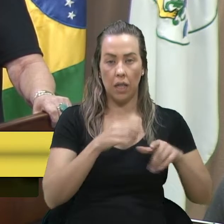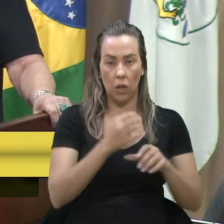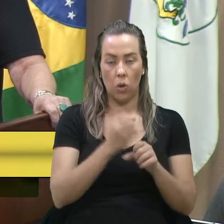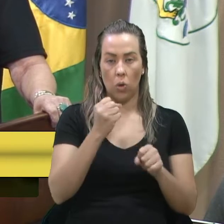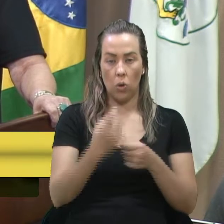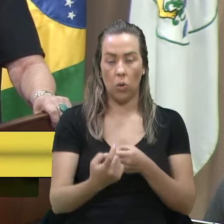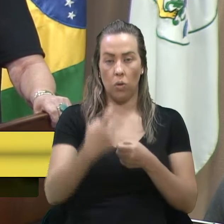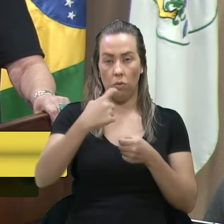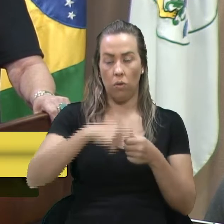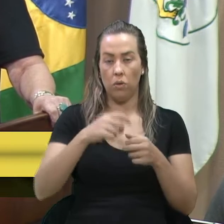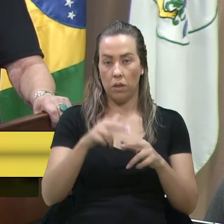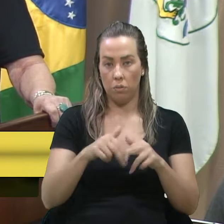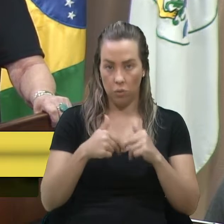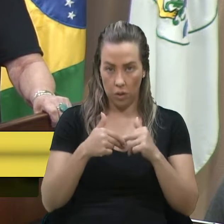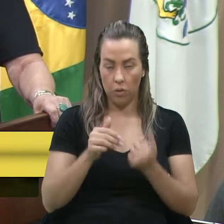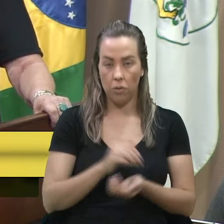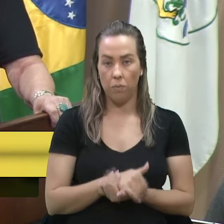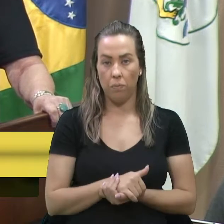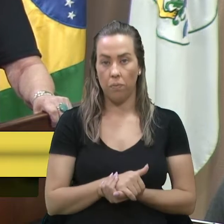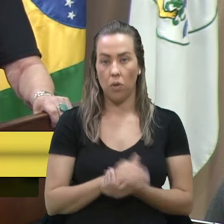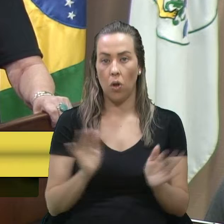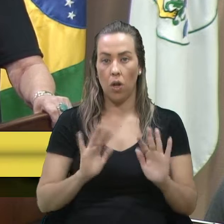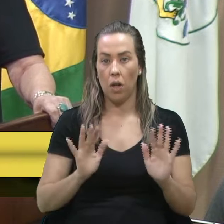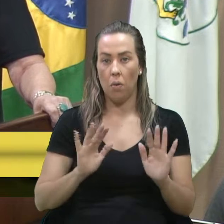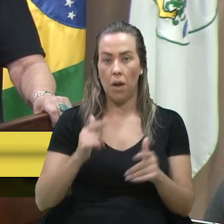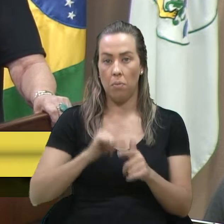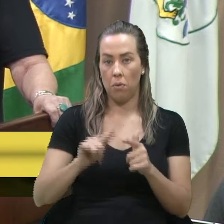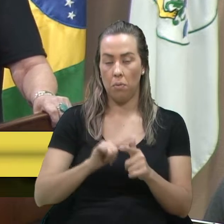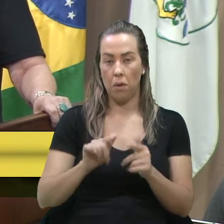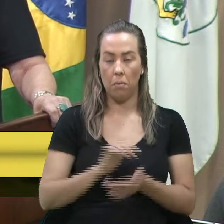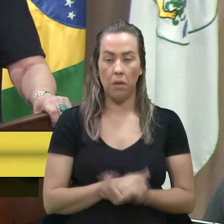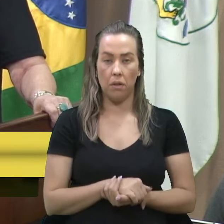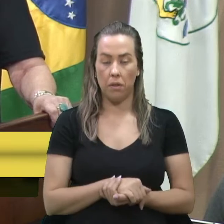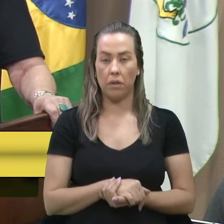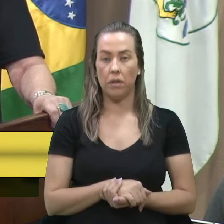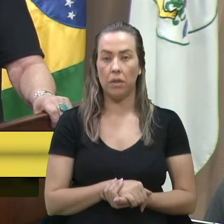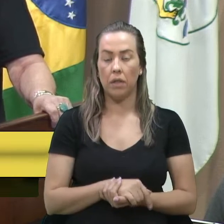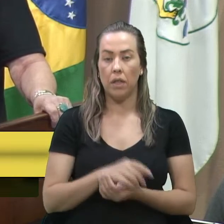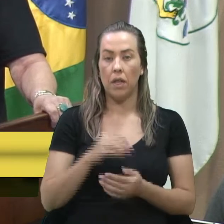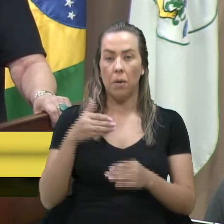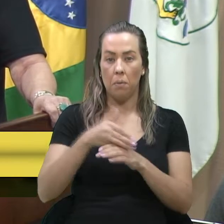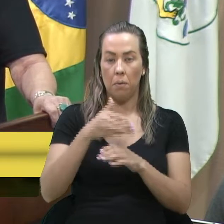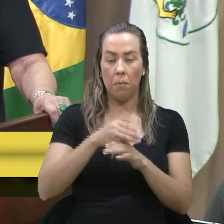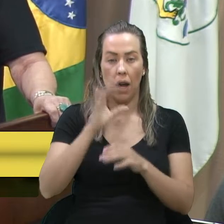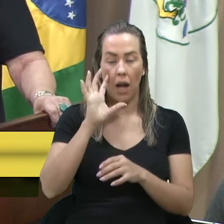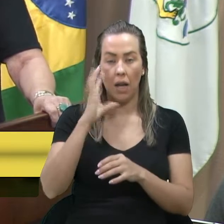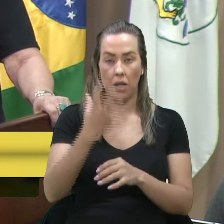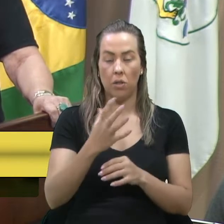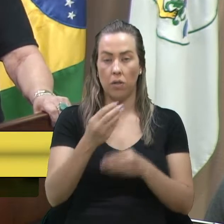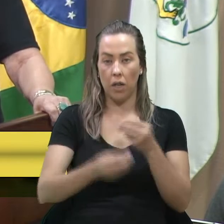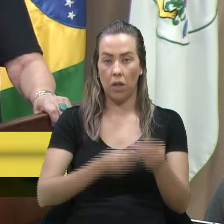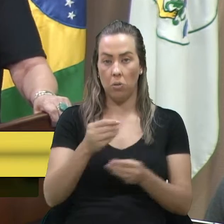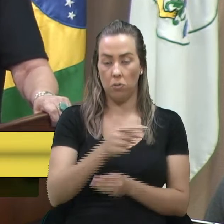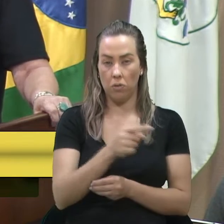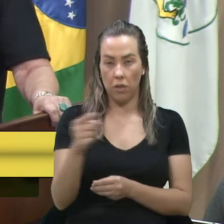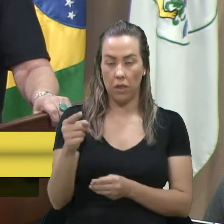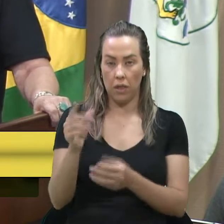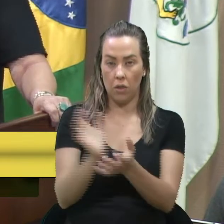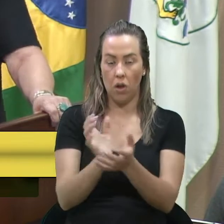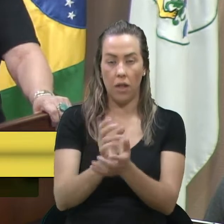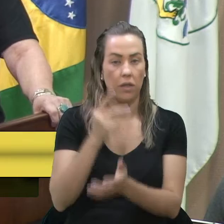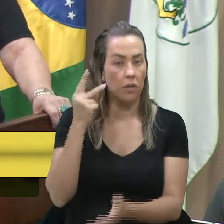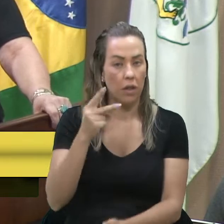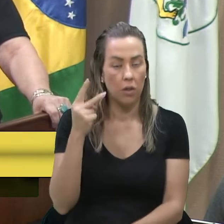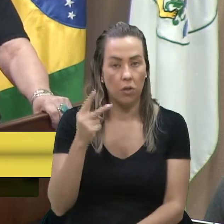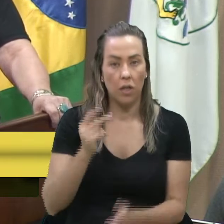líquida. Portanto, nós não somos o problema, somos parte da solução. Como vocês, nobres vereadores,